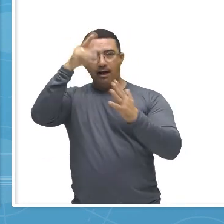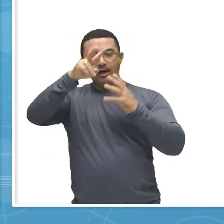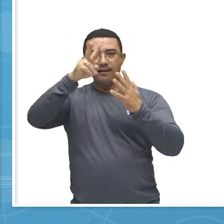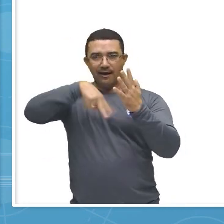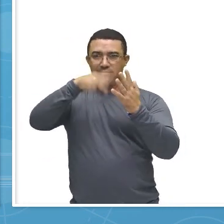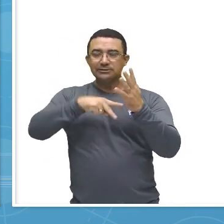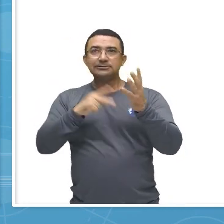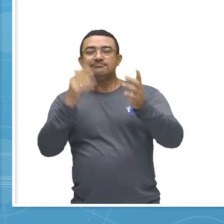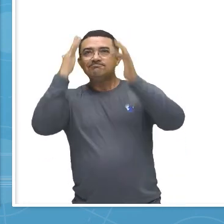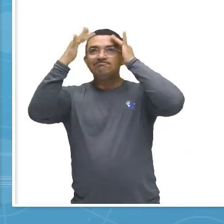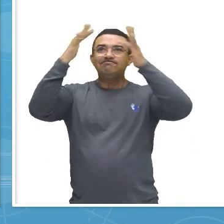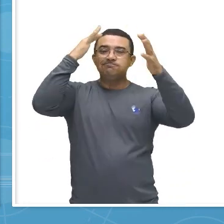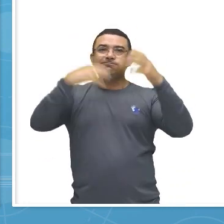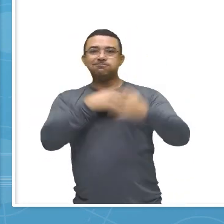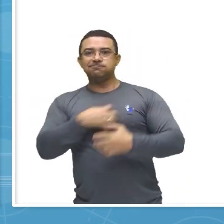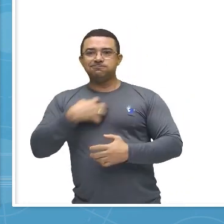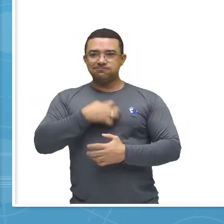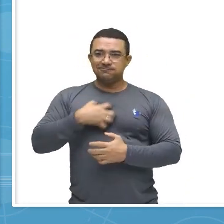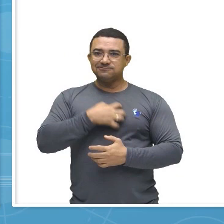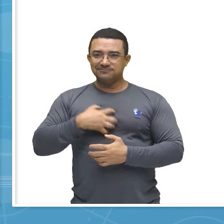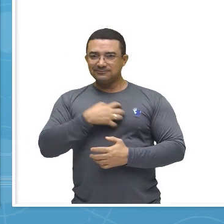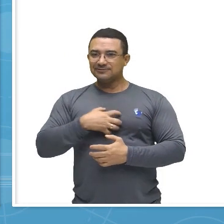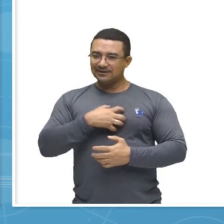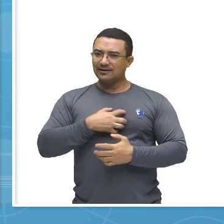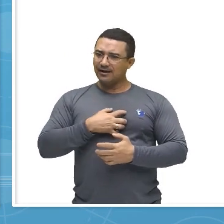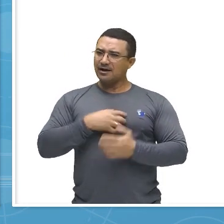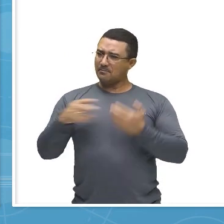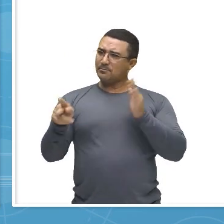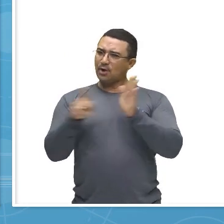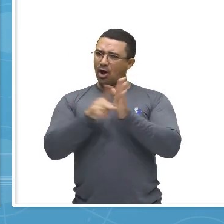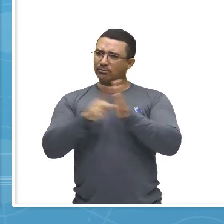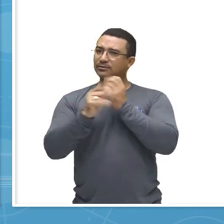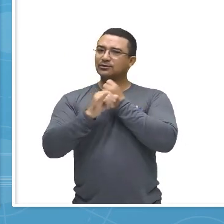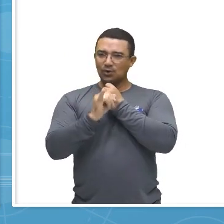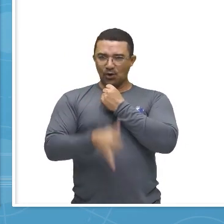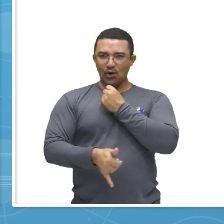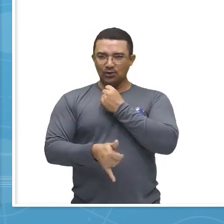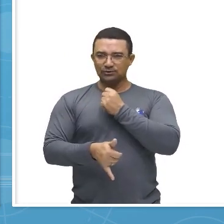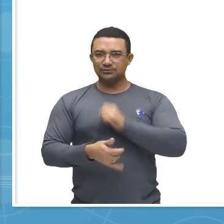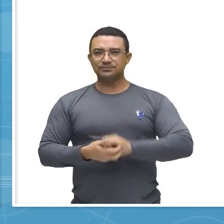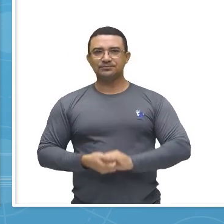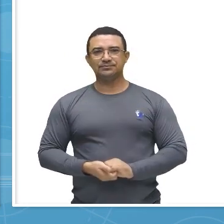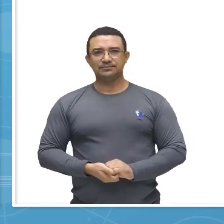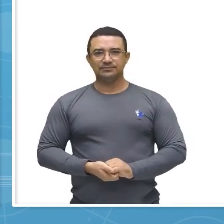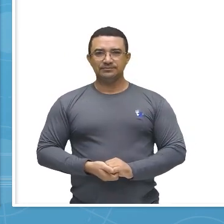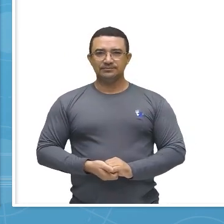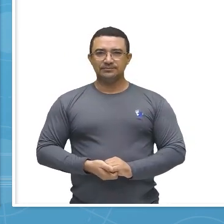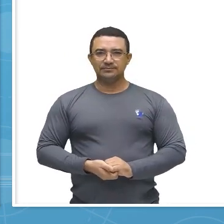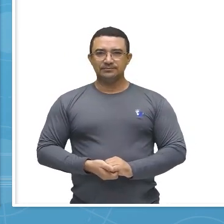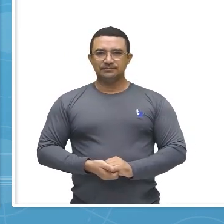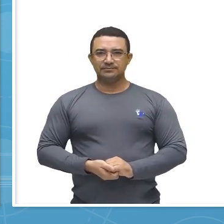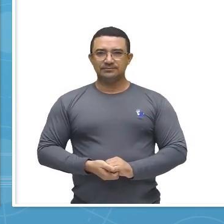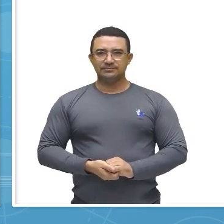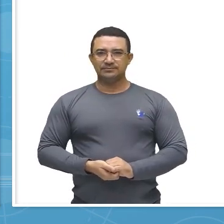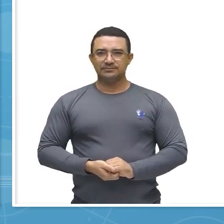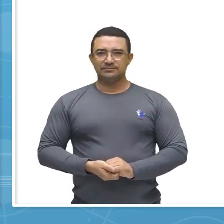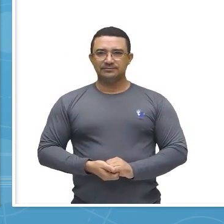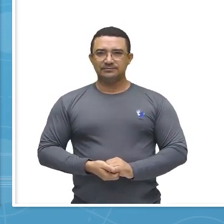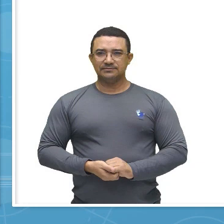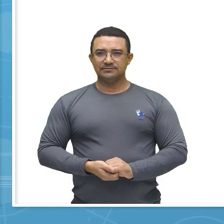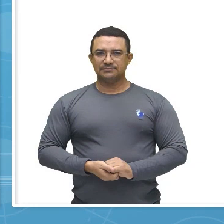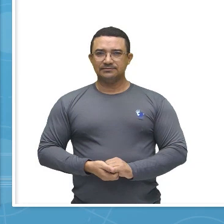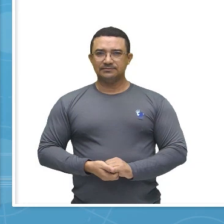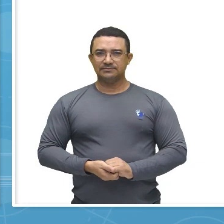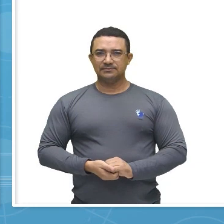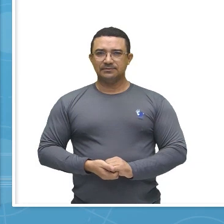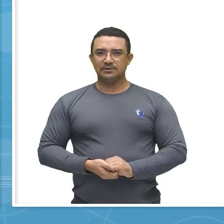bem, muito bem, muito bem. Temos mais uma informação? É isso? Temos mais informação. Está aqui, ó. Situação